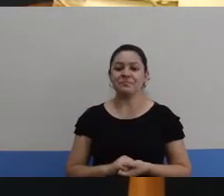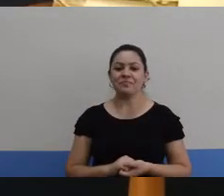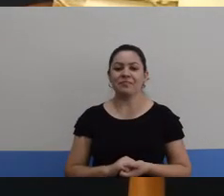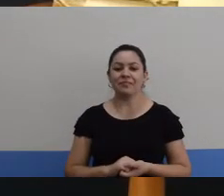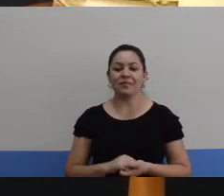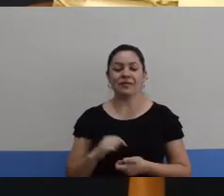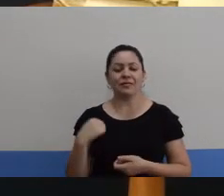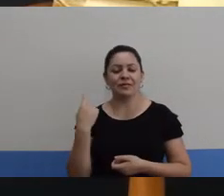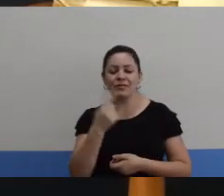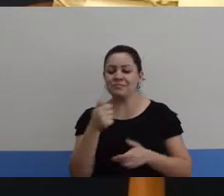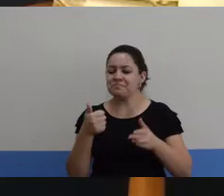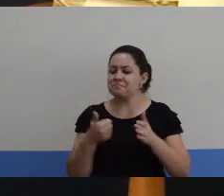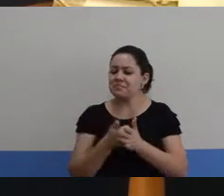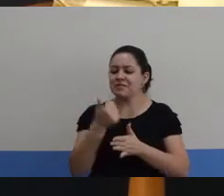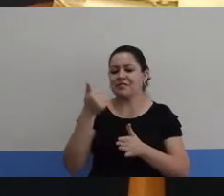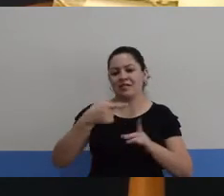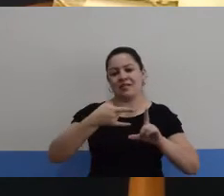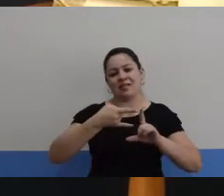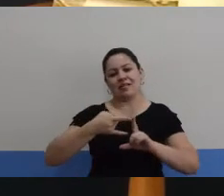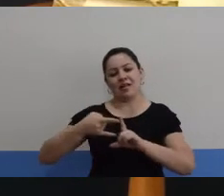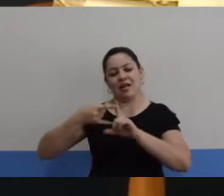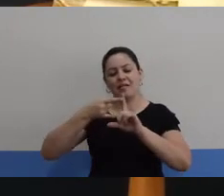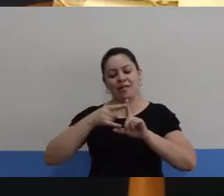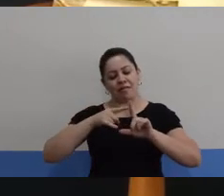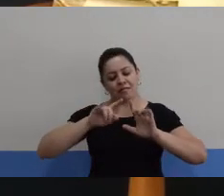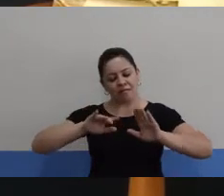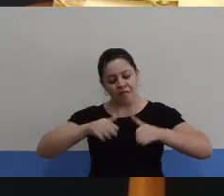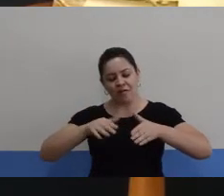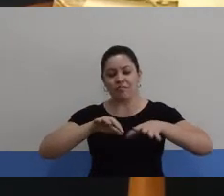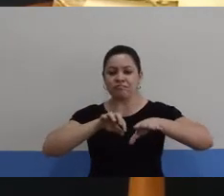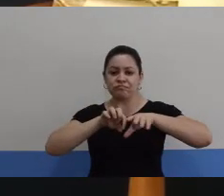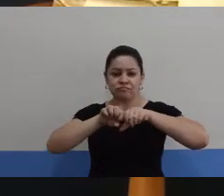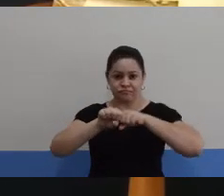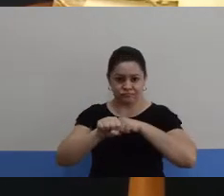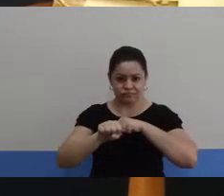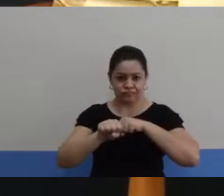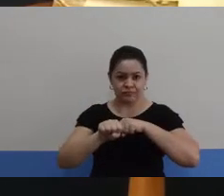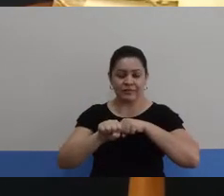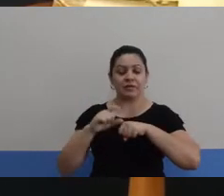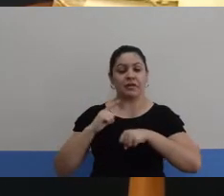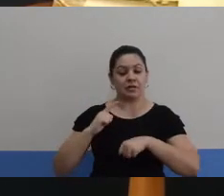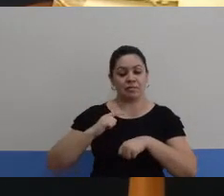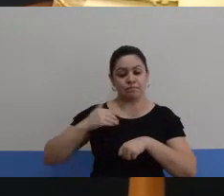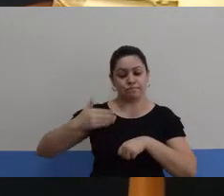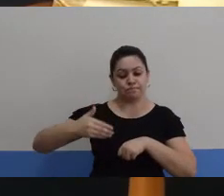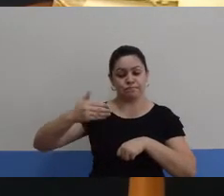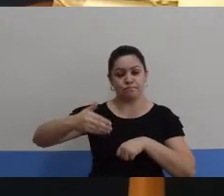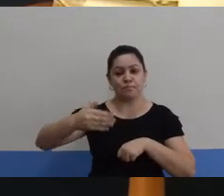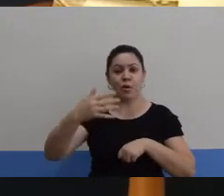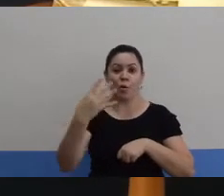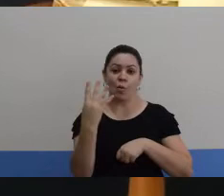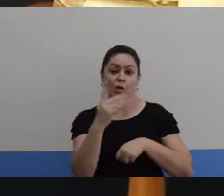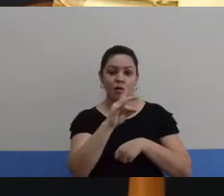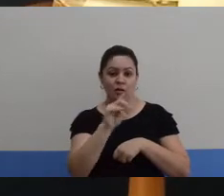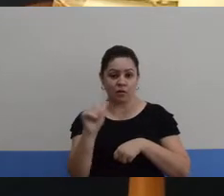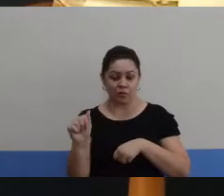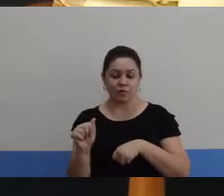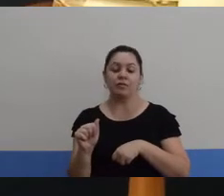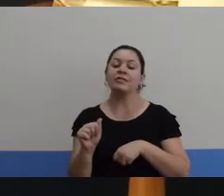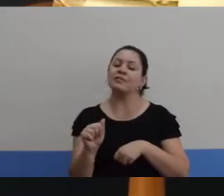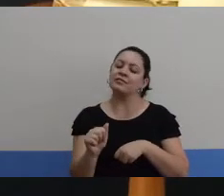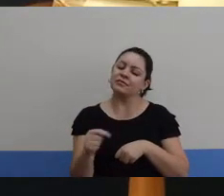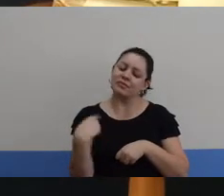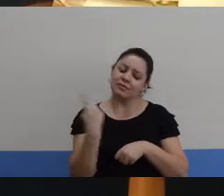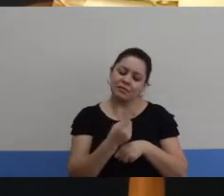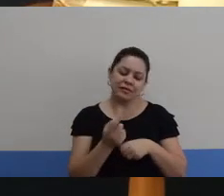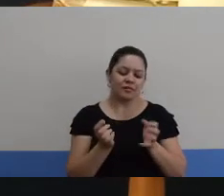Estamos aí fazendo esta primeira live formativa, que serão em número de 4. Estamos aí para colaborar com